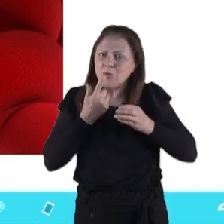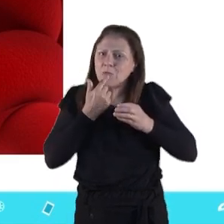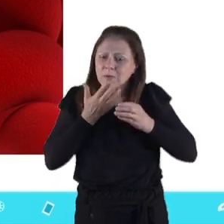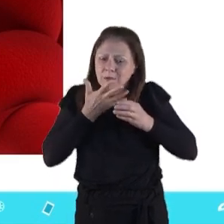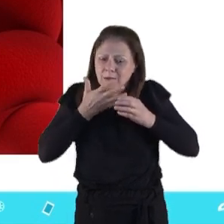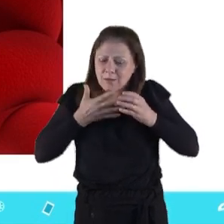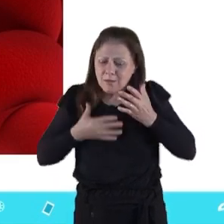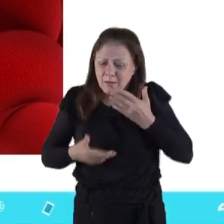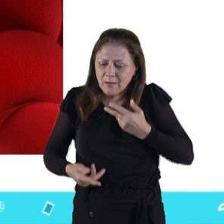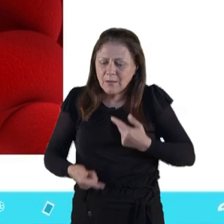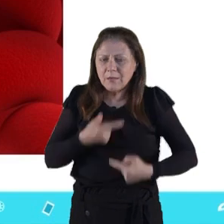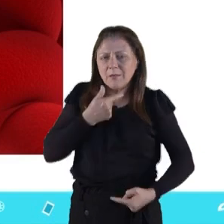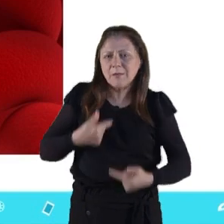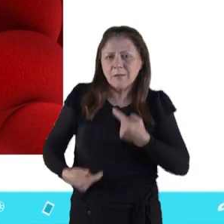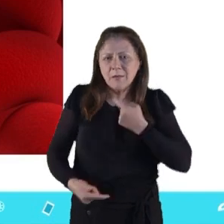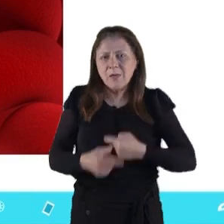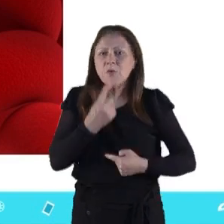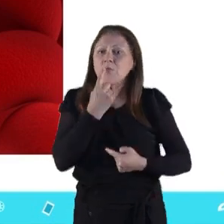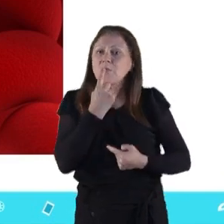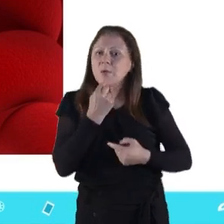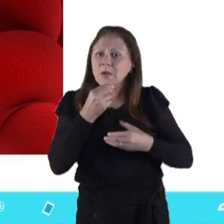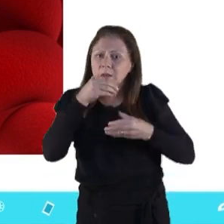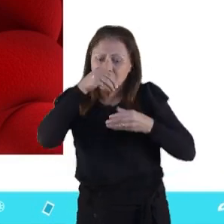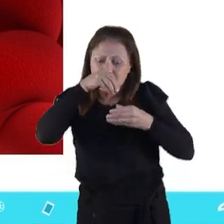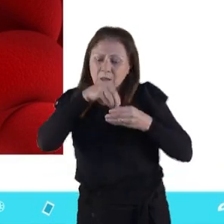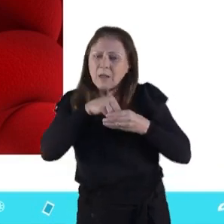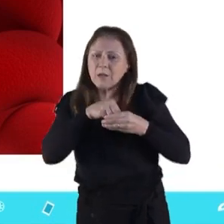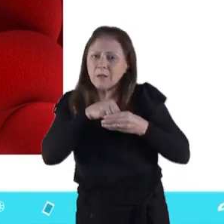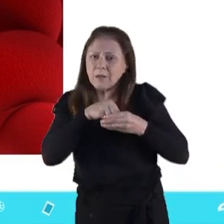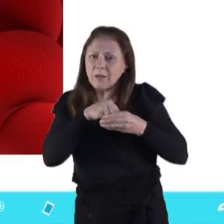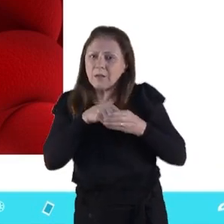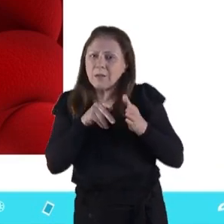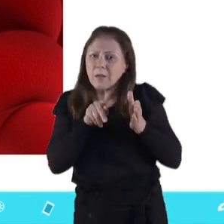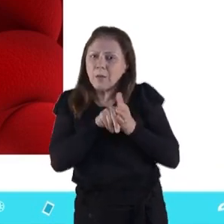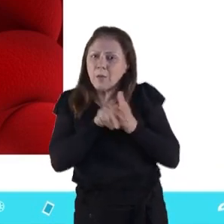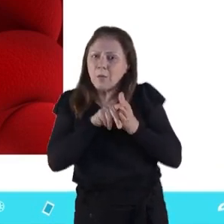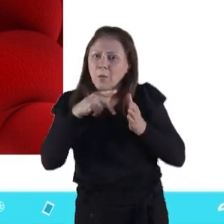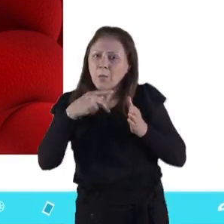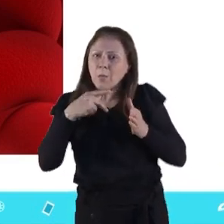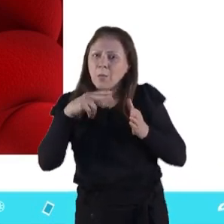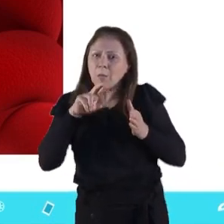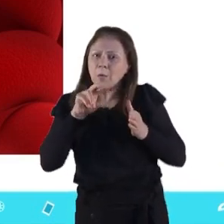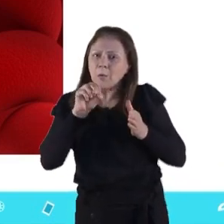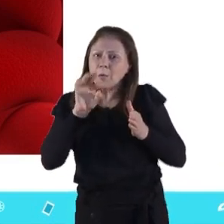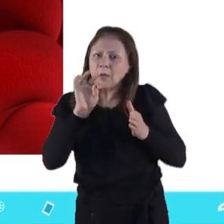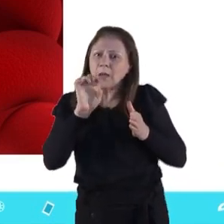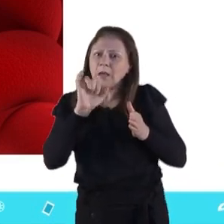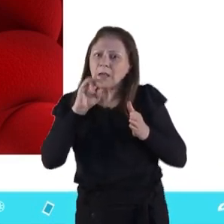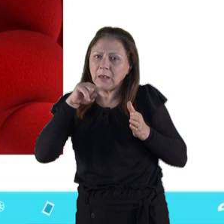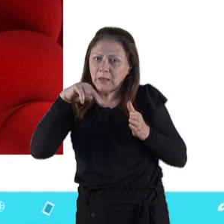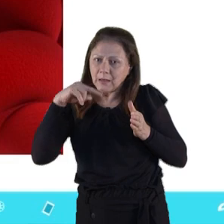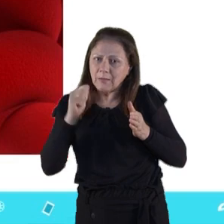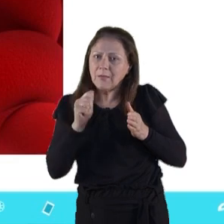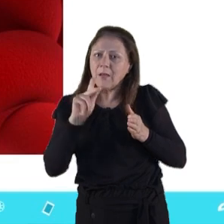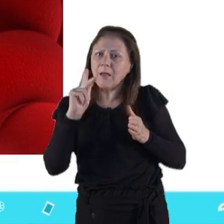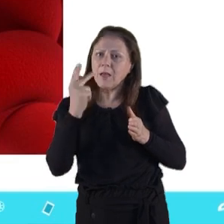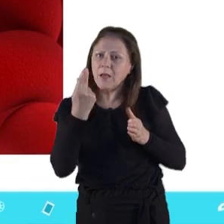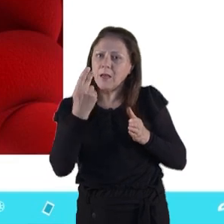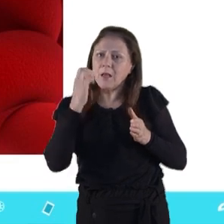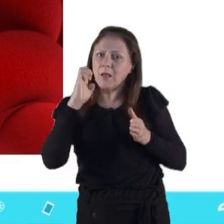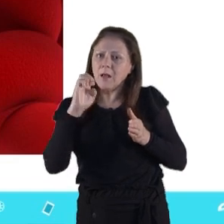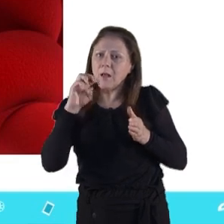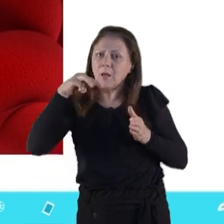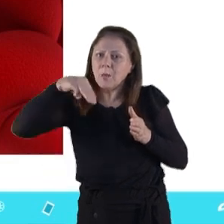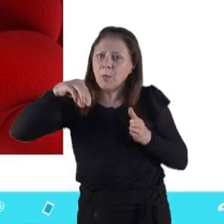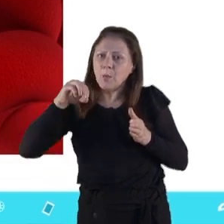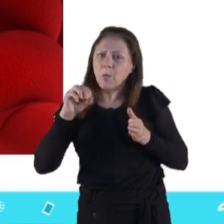sangue. Ela é vermelha porque dentro dela tem uma proteína chamada hemoglobina. E essa proteína, quando reage com